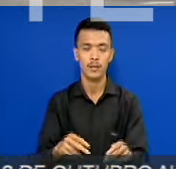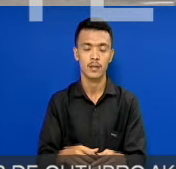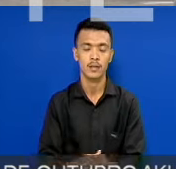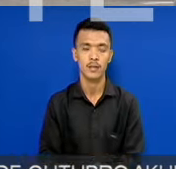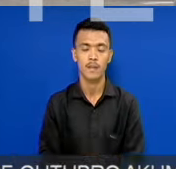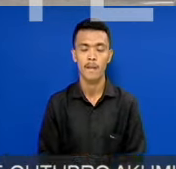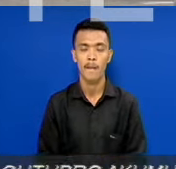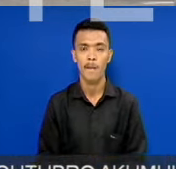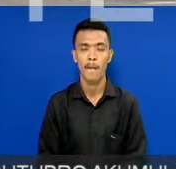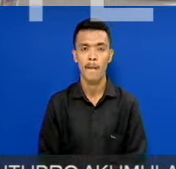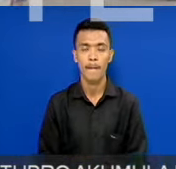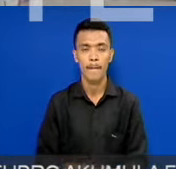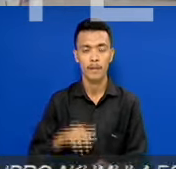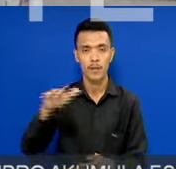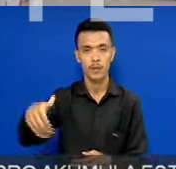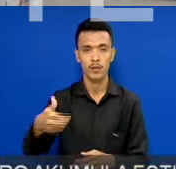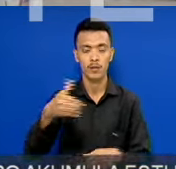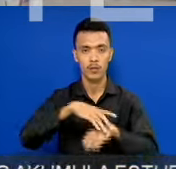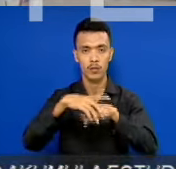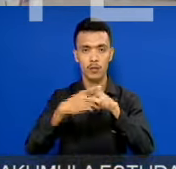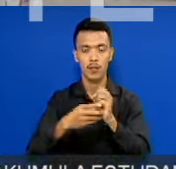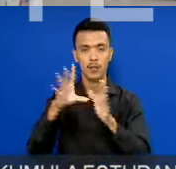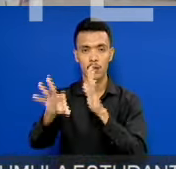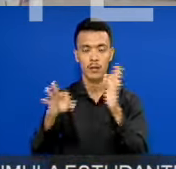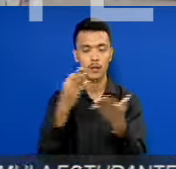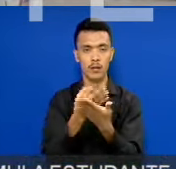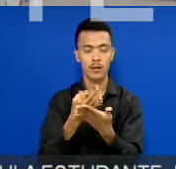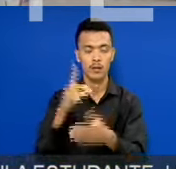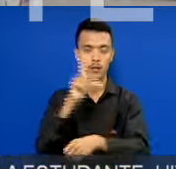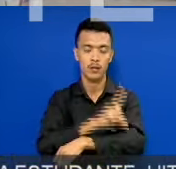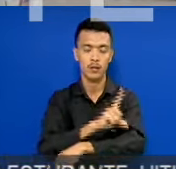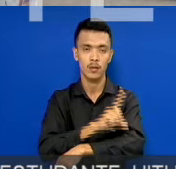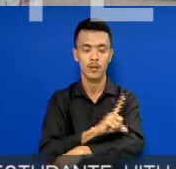um Pinheira Raihene, para retang osan lolor, para ver se a